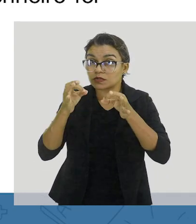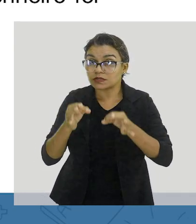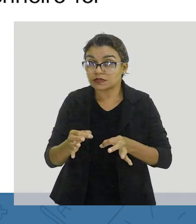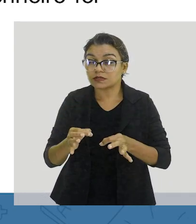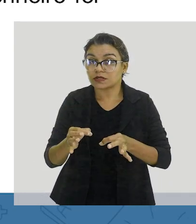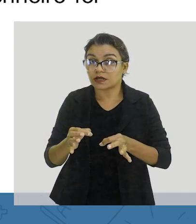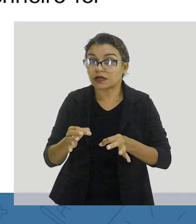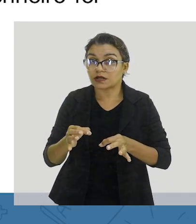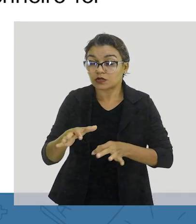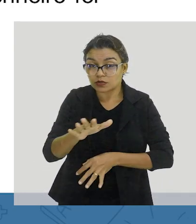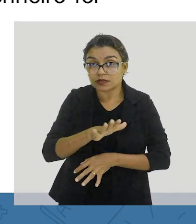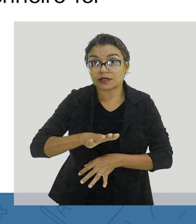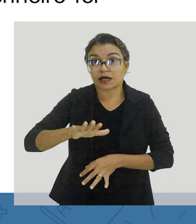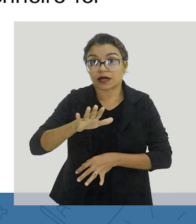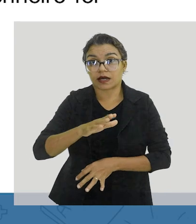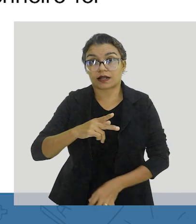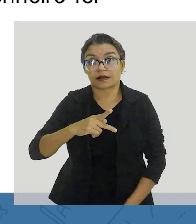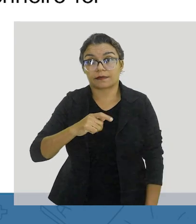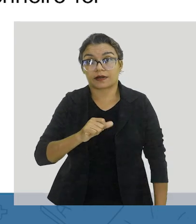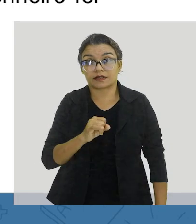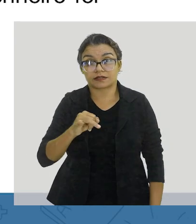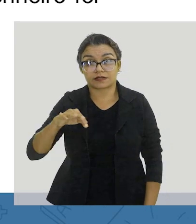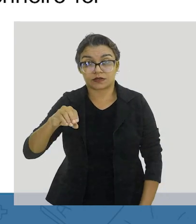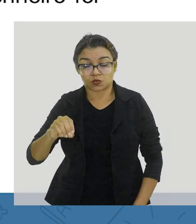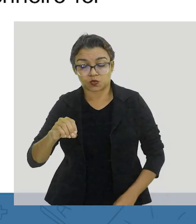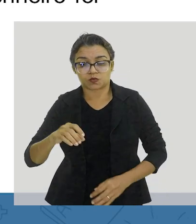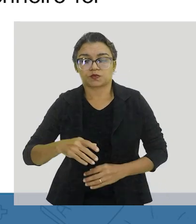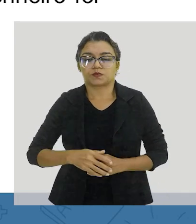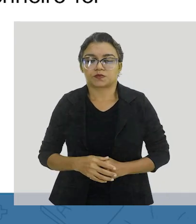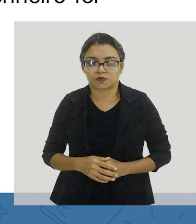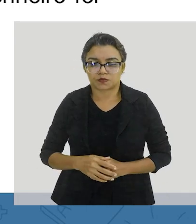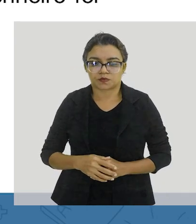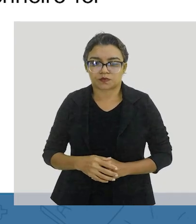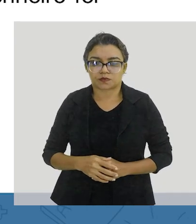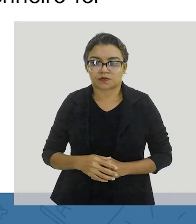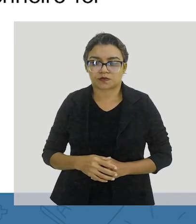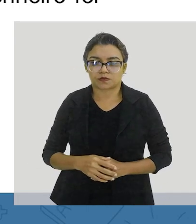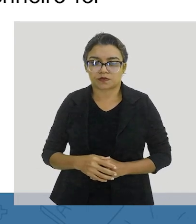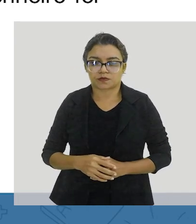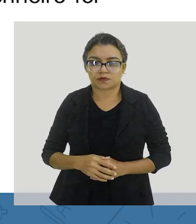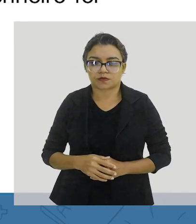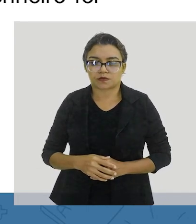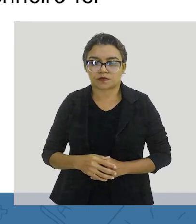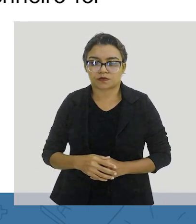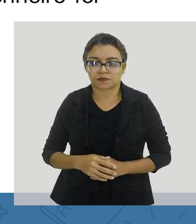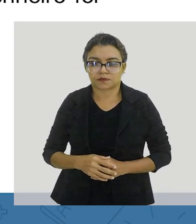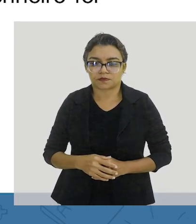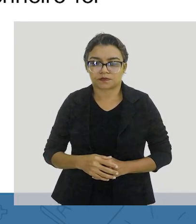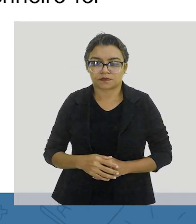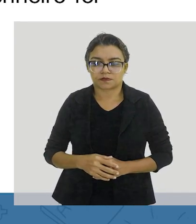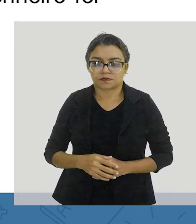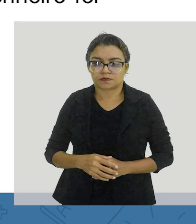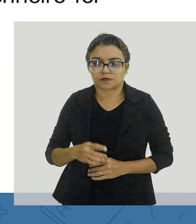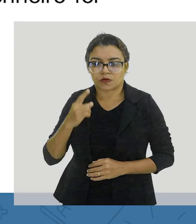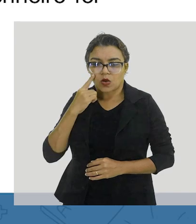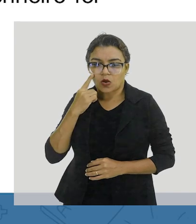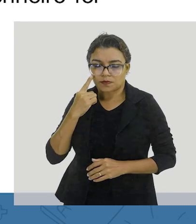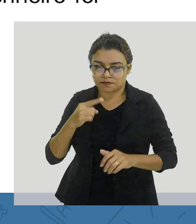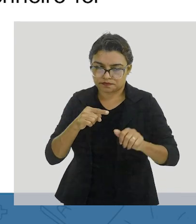medida da área do passeio, em metro quadrado. A medida encontrada pelo engenheiro foi